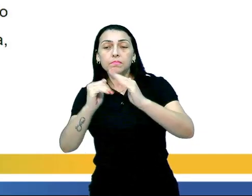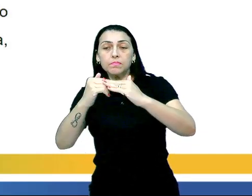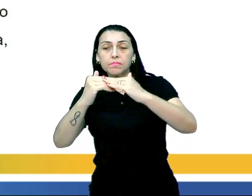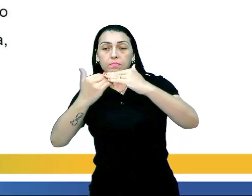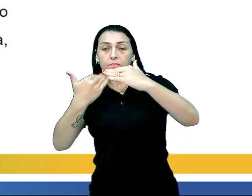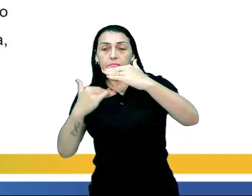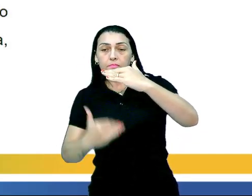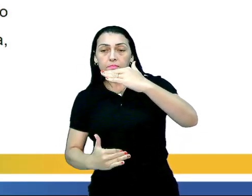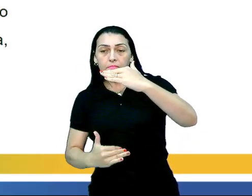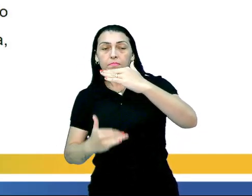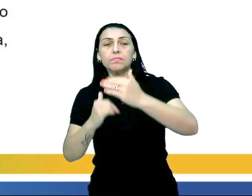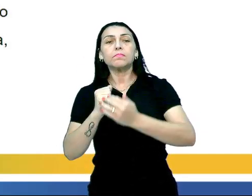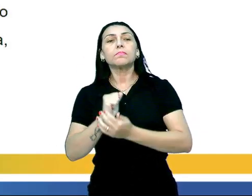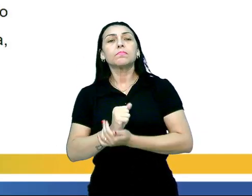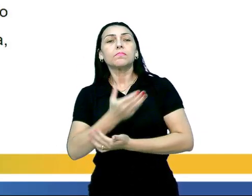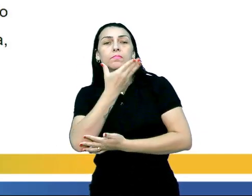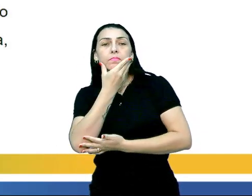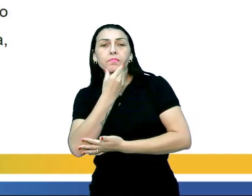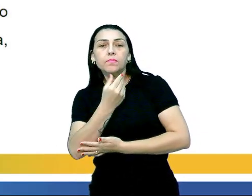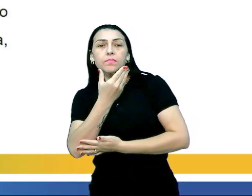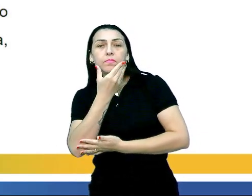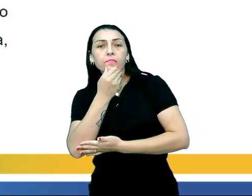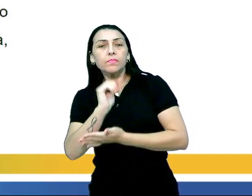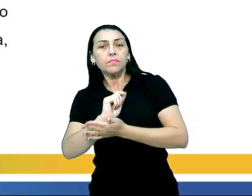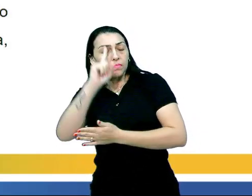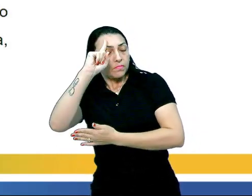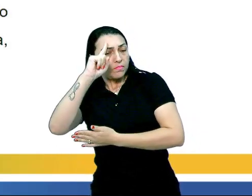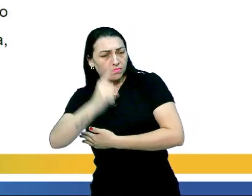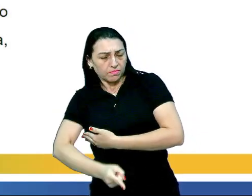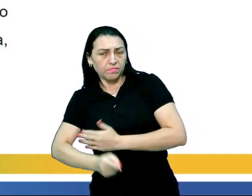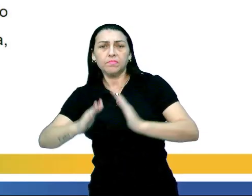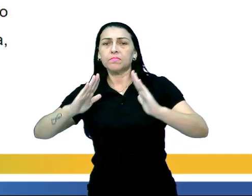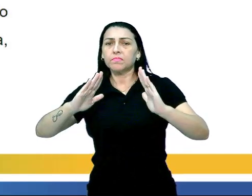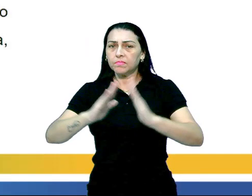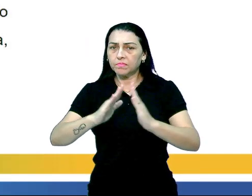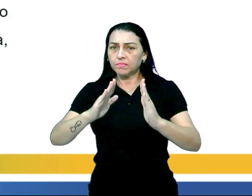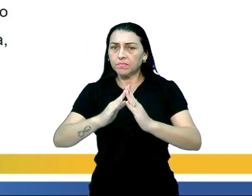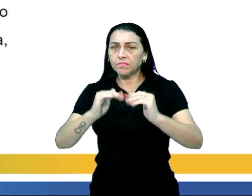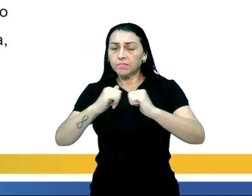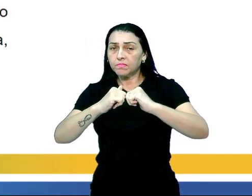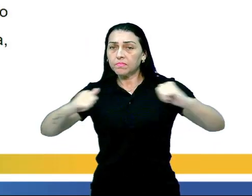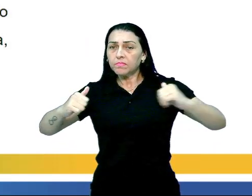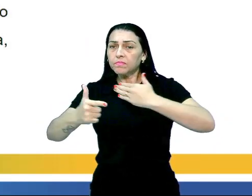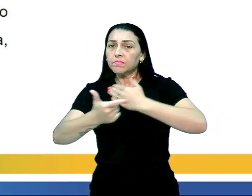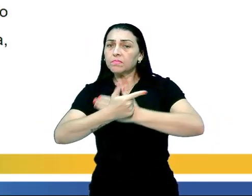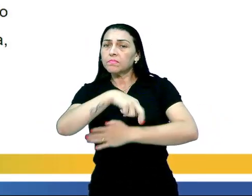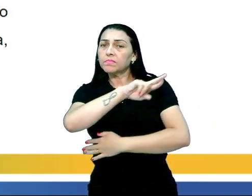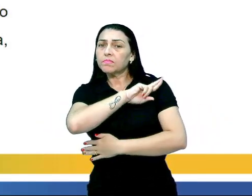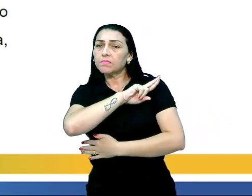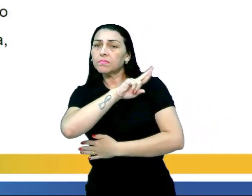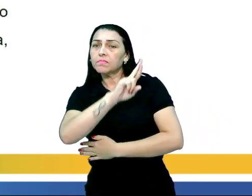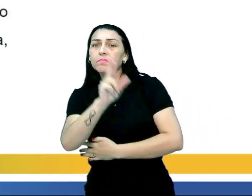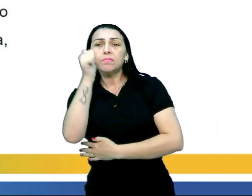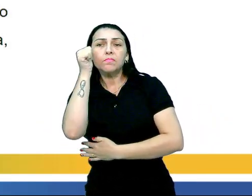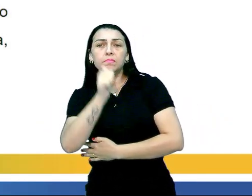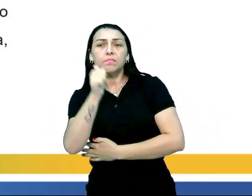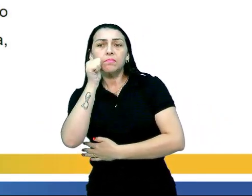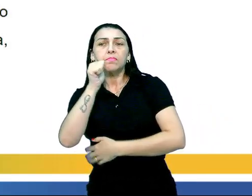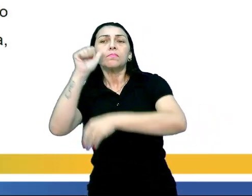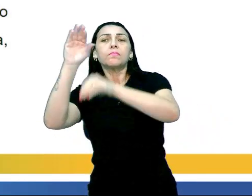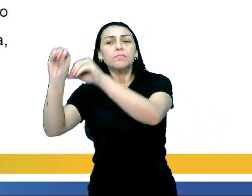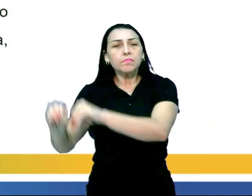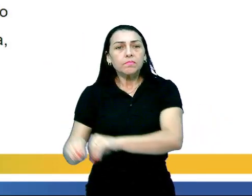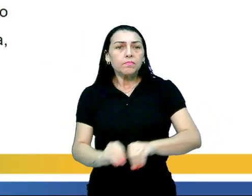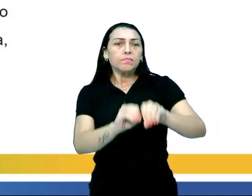maior. O homem está deixando de ser o chefe da casa, dividindo esse papel com a